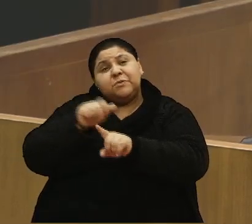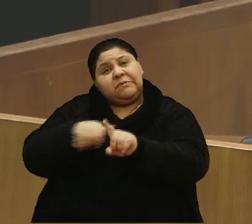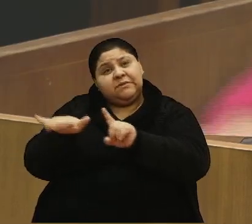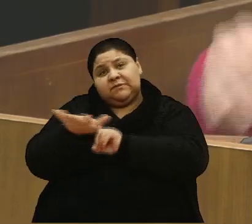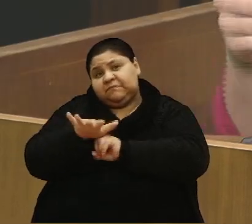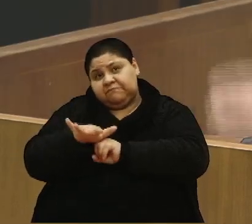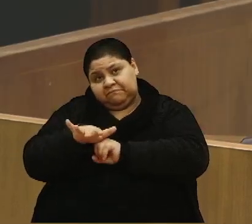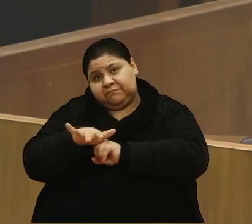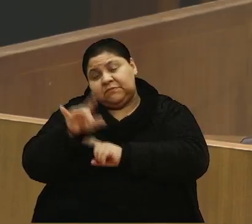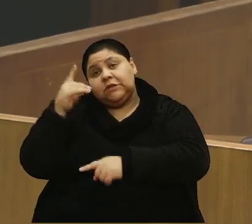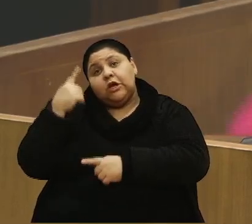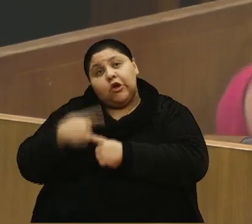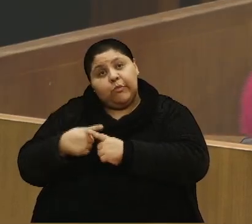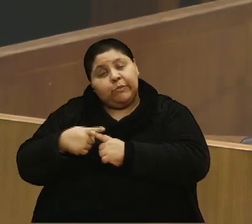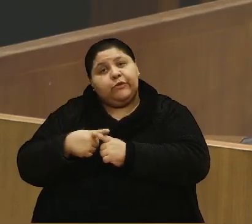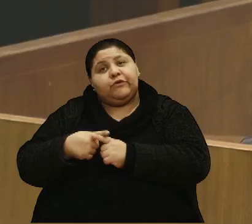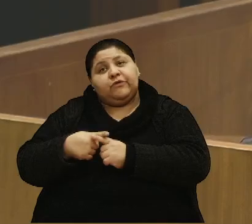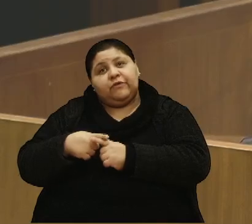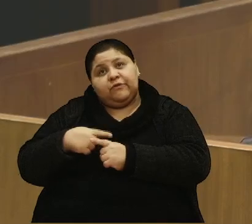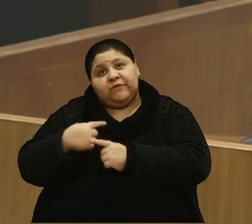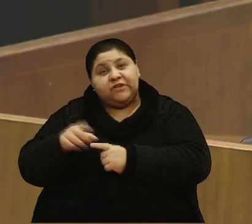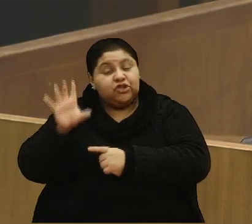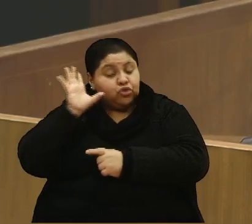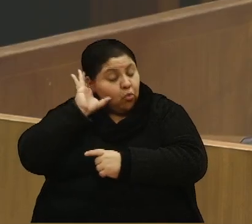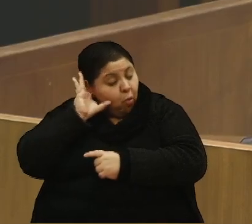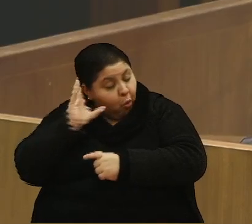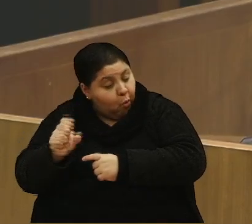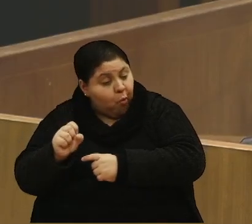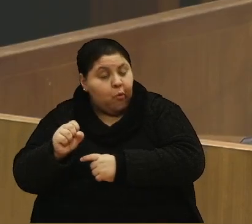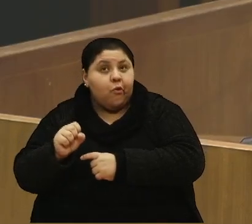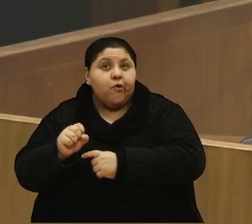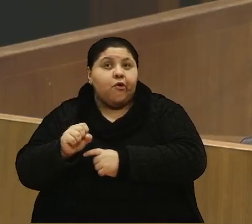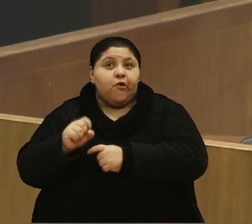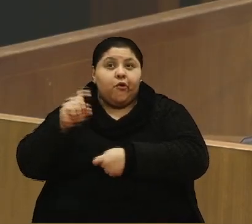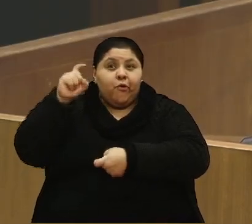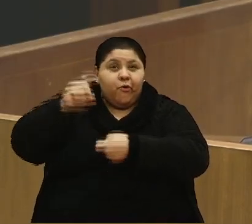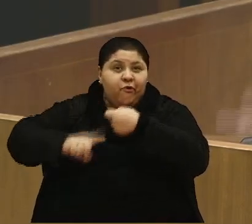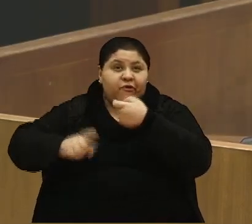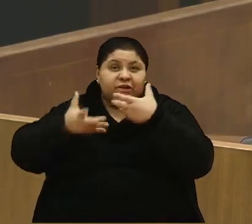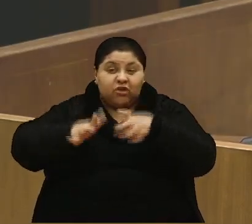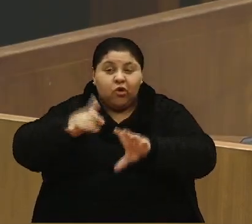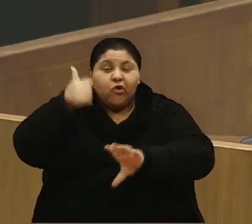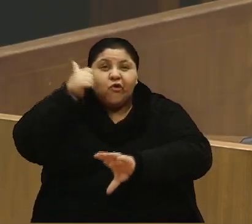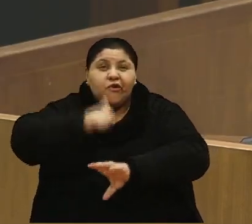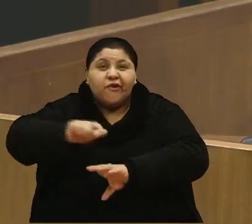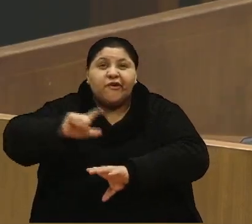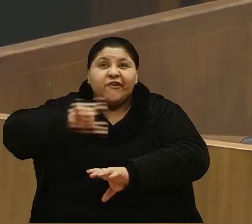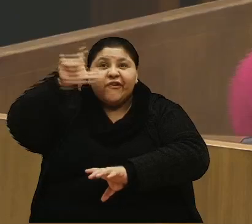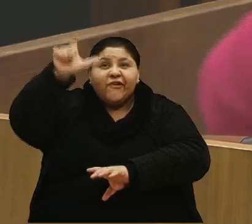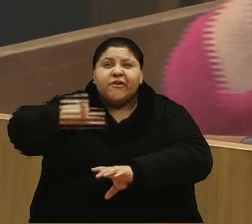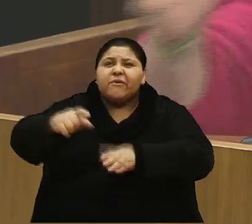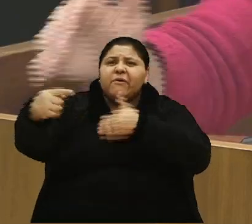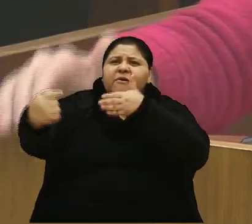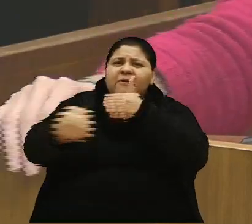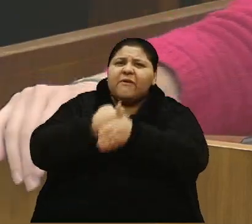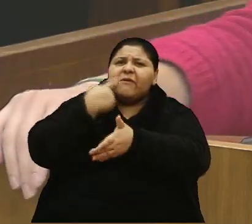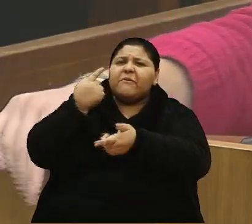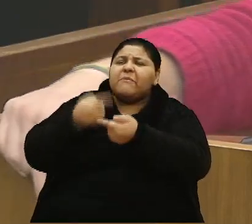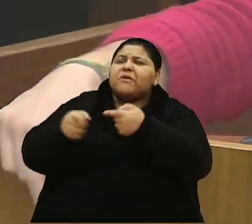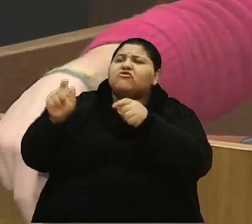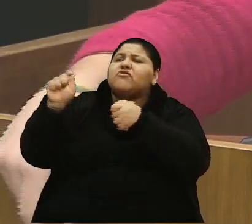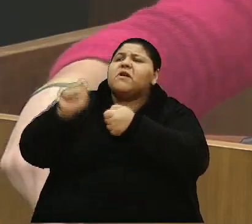sociedade. Porque ainda, quando a gente ouve um caso de uma violência contra a mulher, tem pessoas que perguntam, mas o que ela